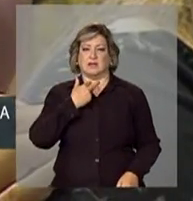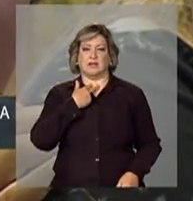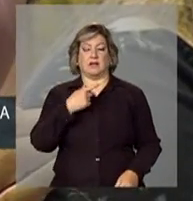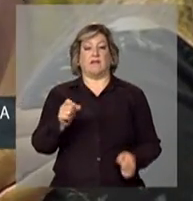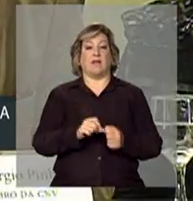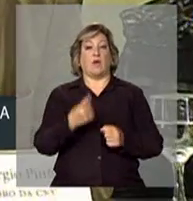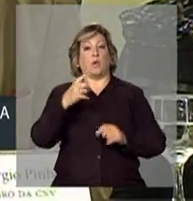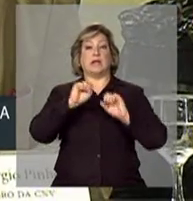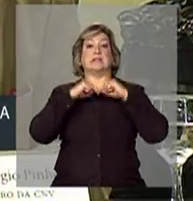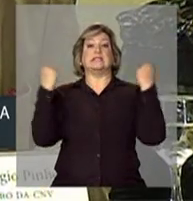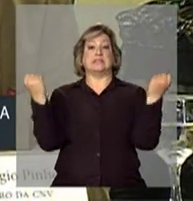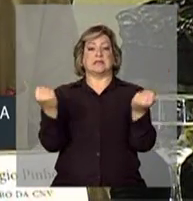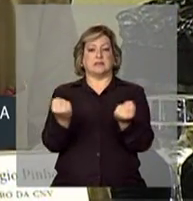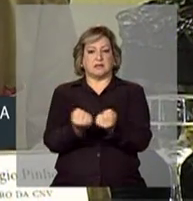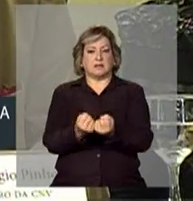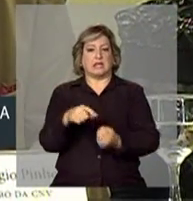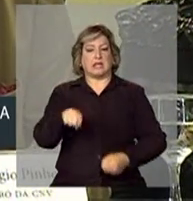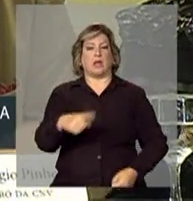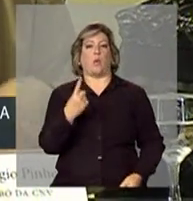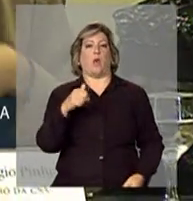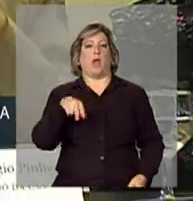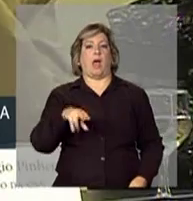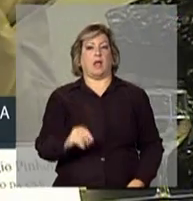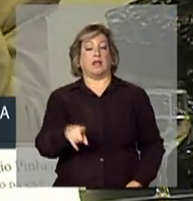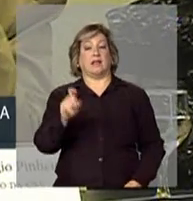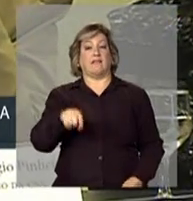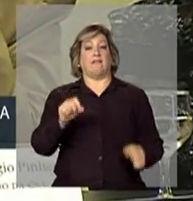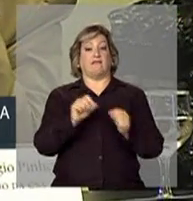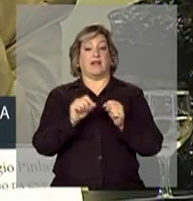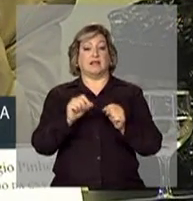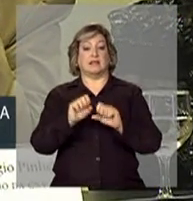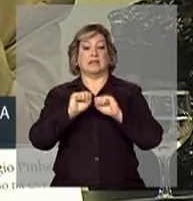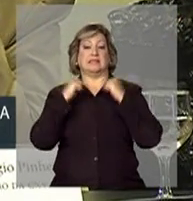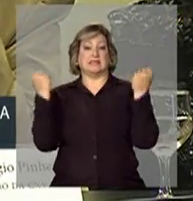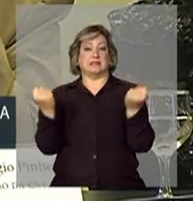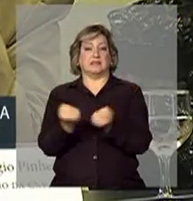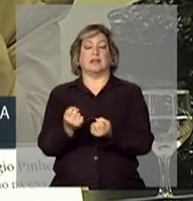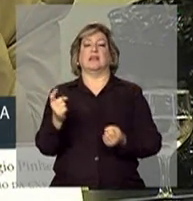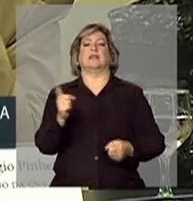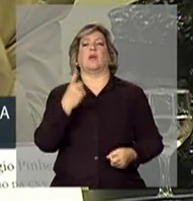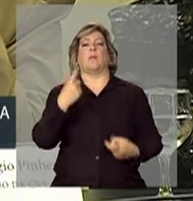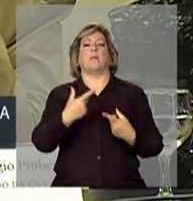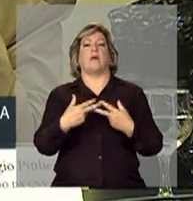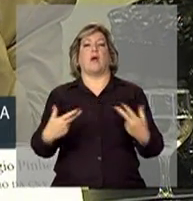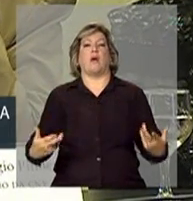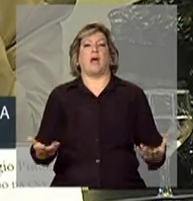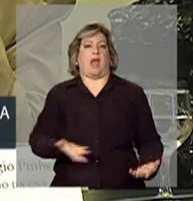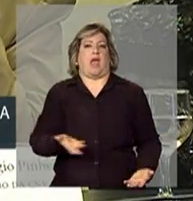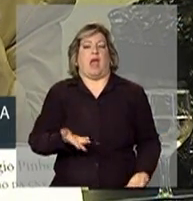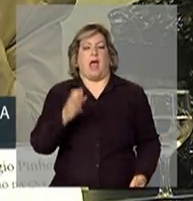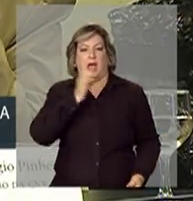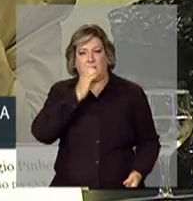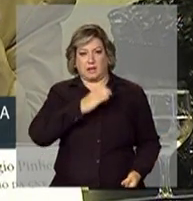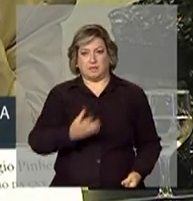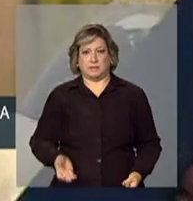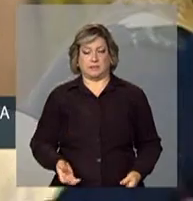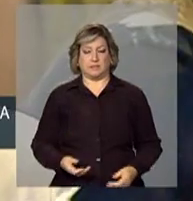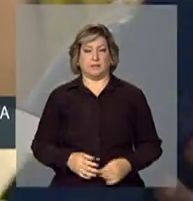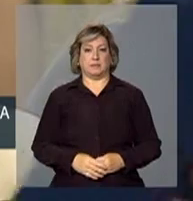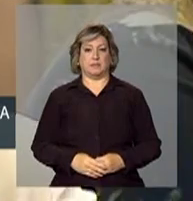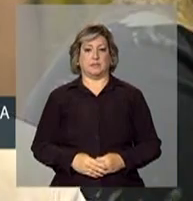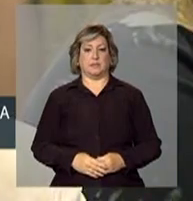um seminário. Desse um ano, o senhor devia fazer um seminário. E não fazer uma coisa tóxica que... Tudo,